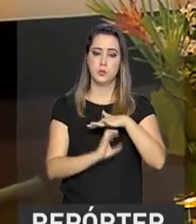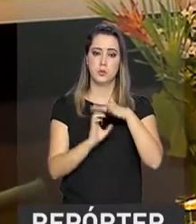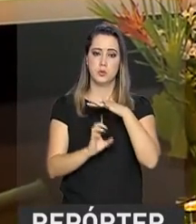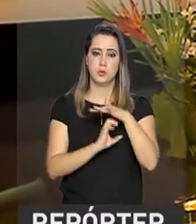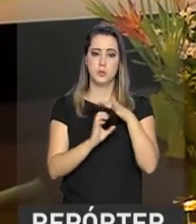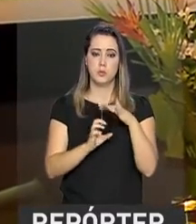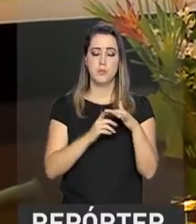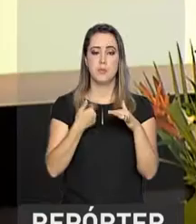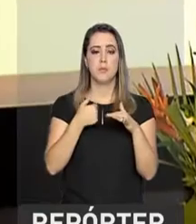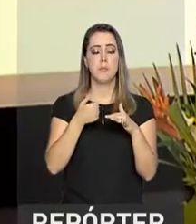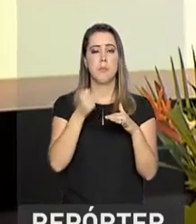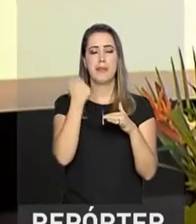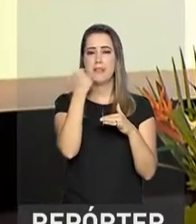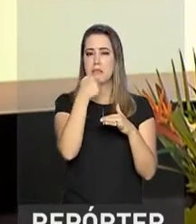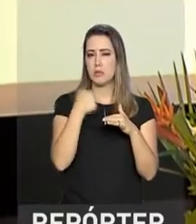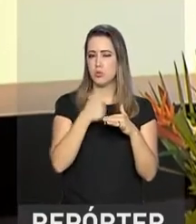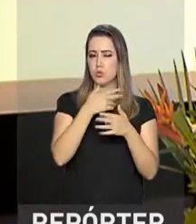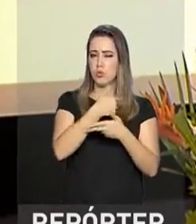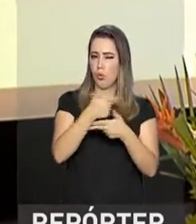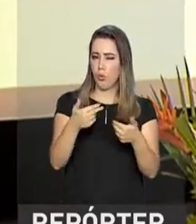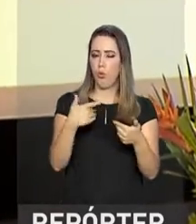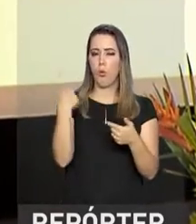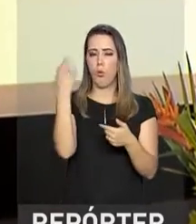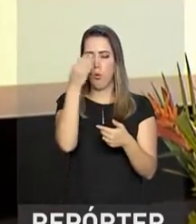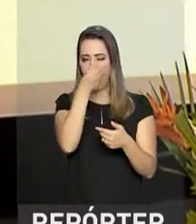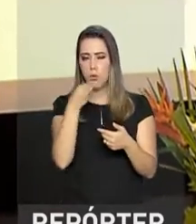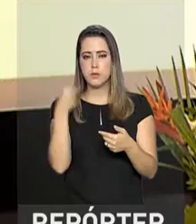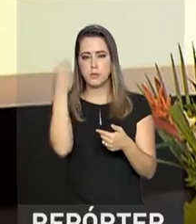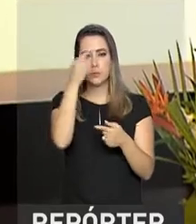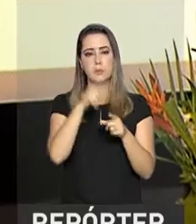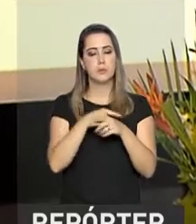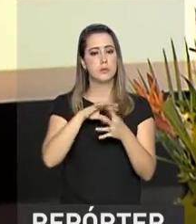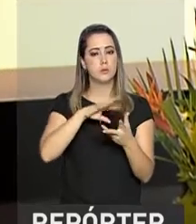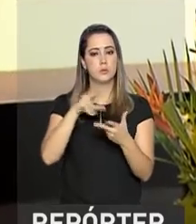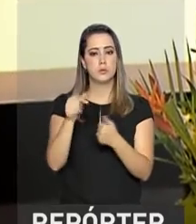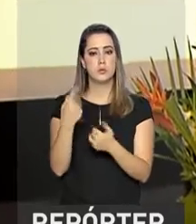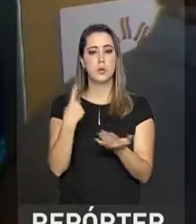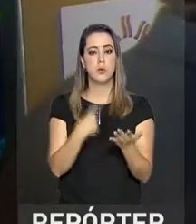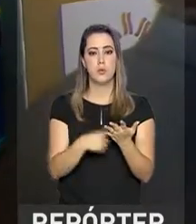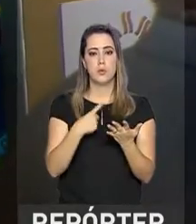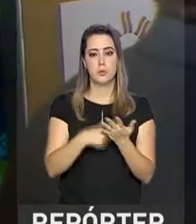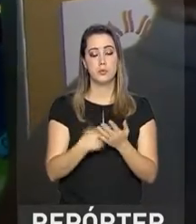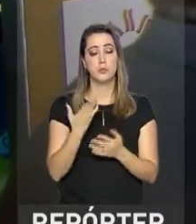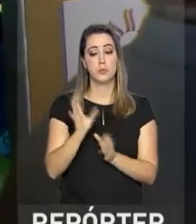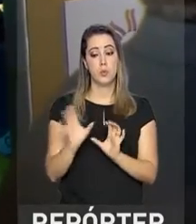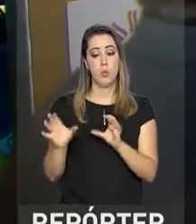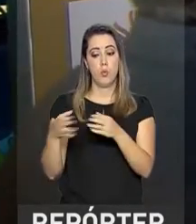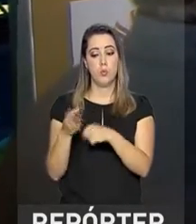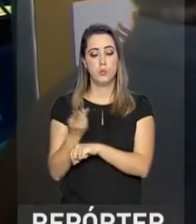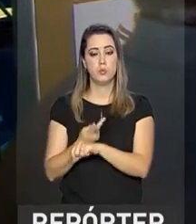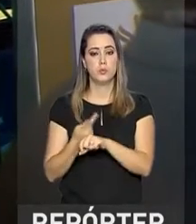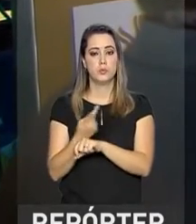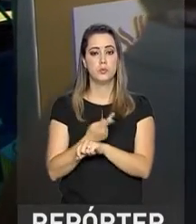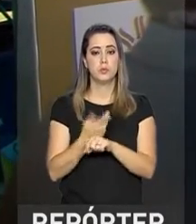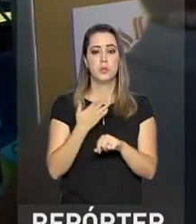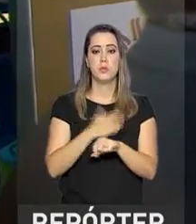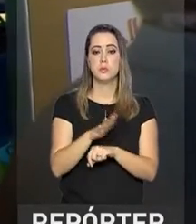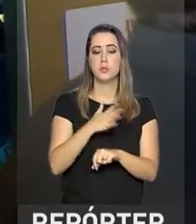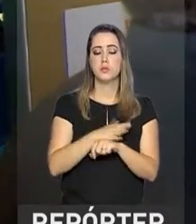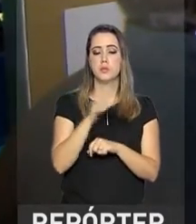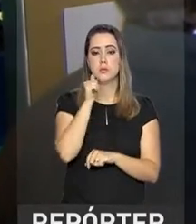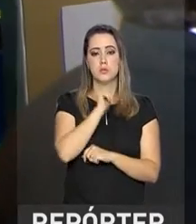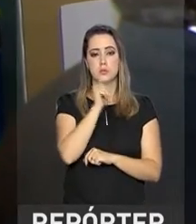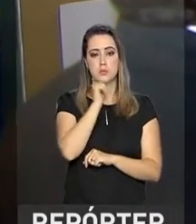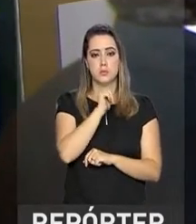cosméticos internacional com atividades no Brasil que aderiu à rede. Ela conta que a companhia vai buscar capacitar as